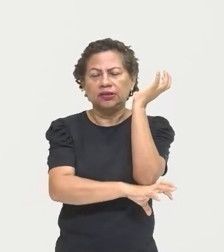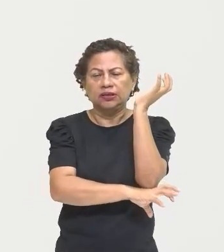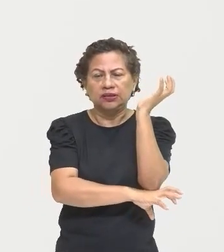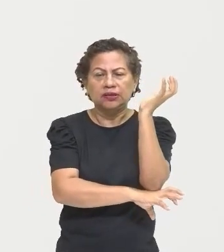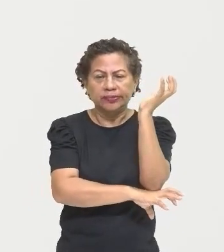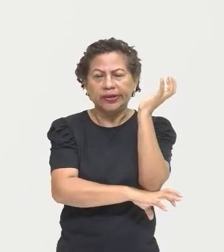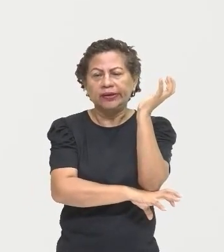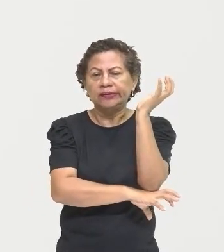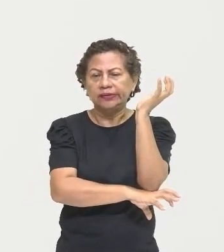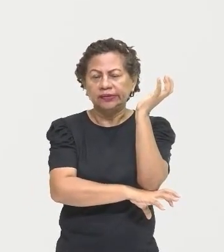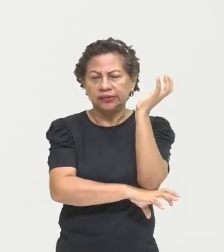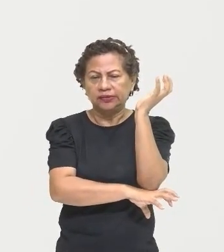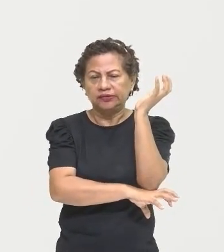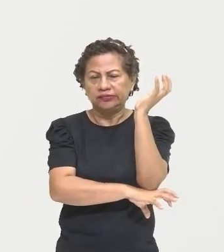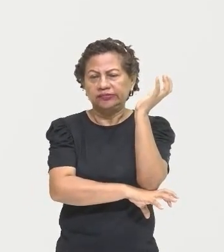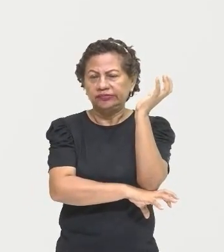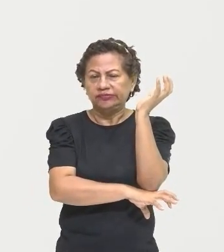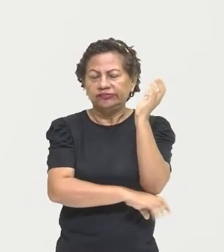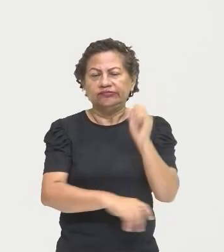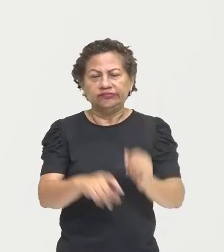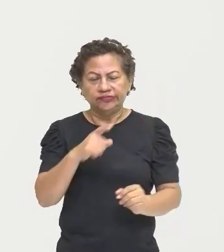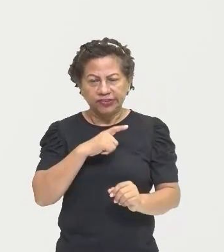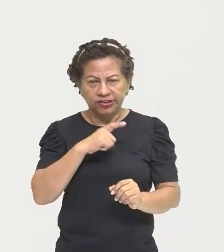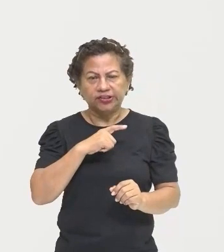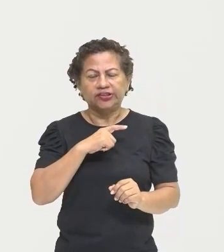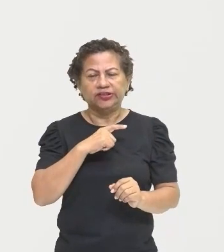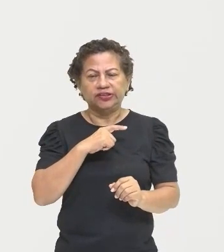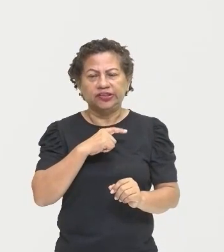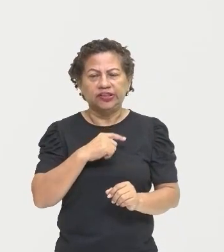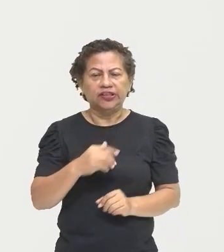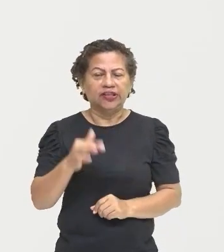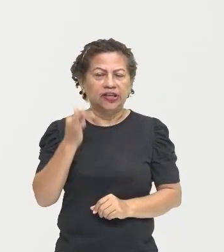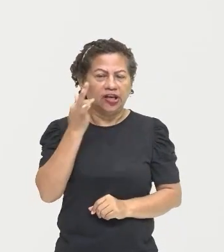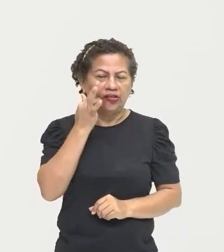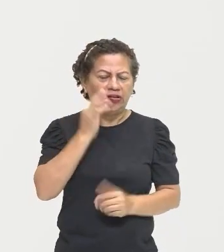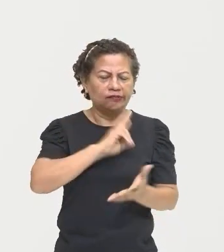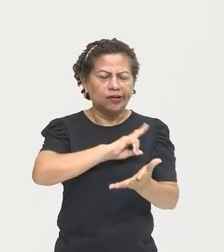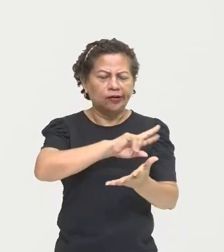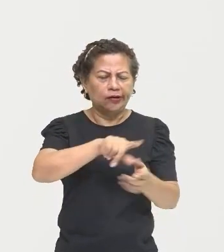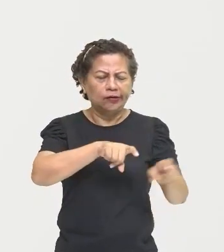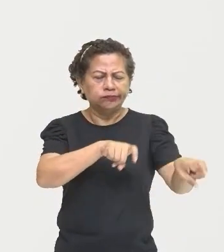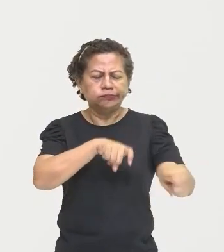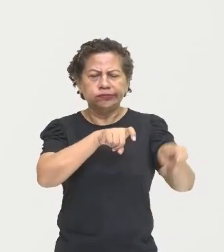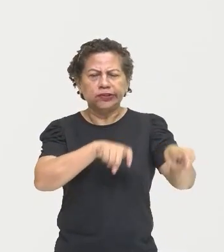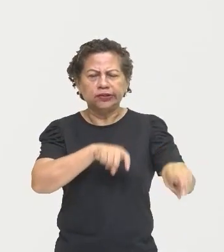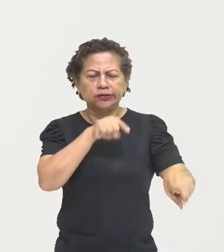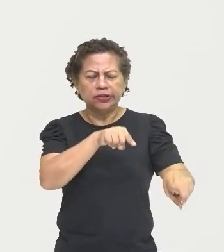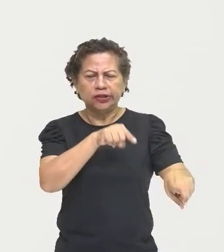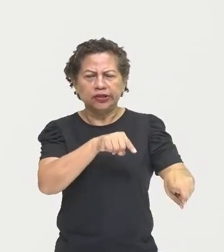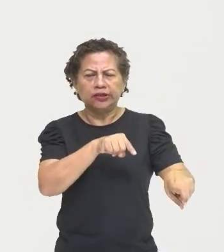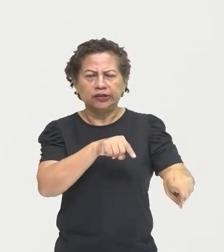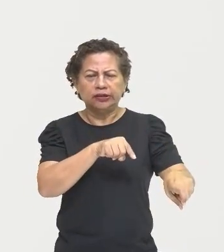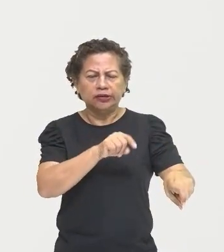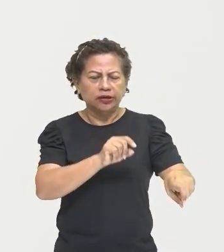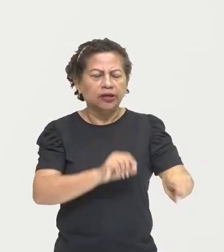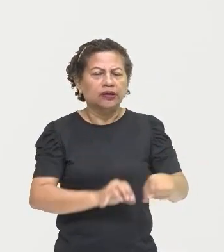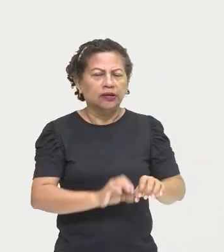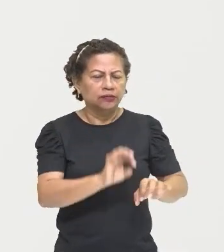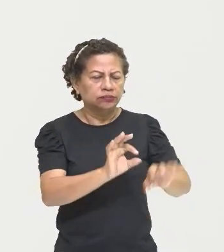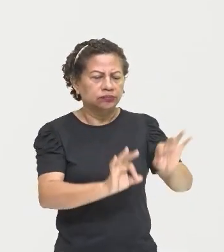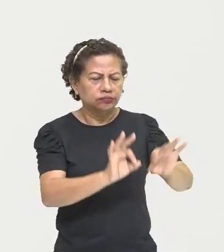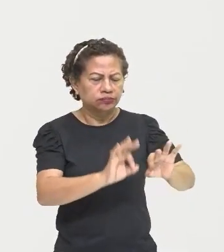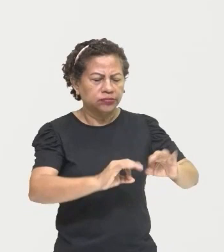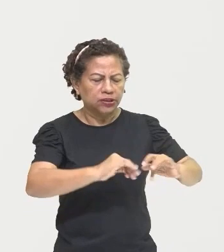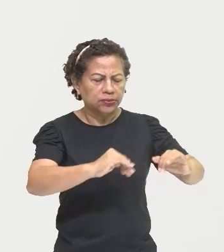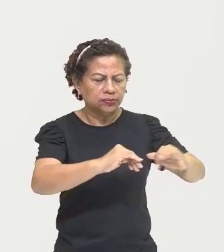professora Andresa, caso vocês não saibam, perdão, tá bom? E olha, um dos melhores abacaxis que eu já comi na